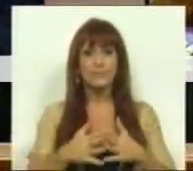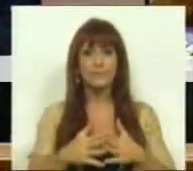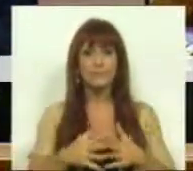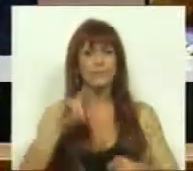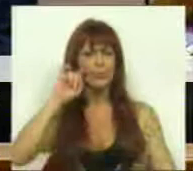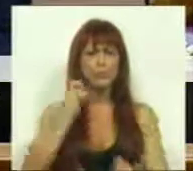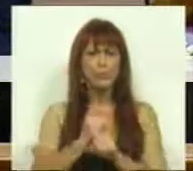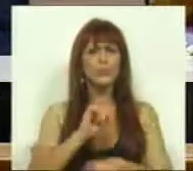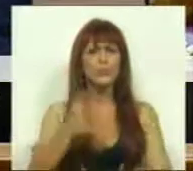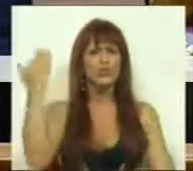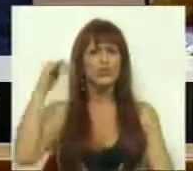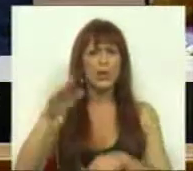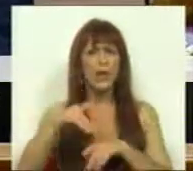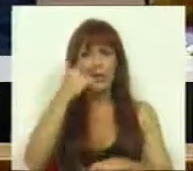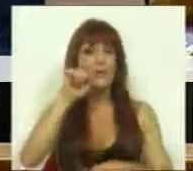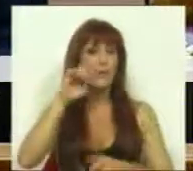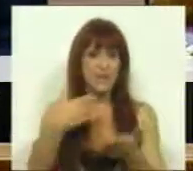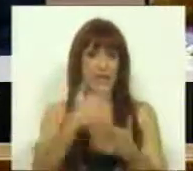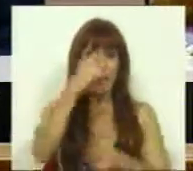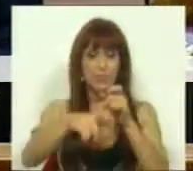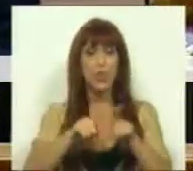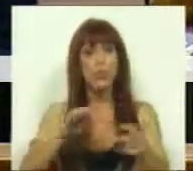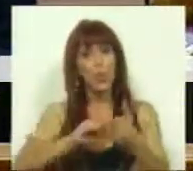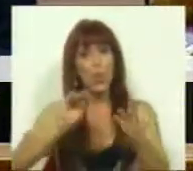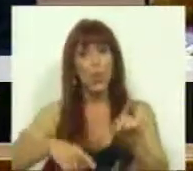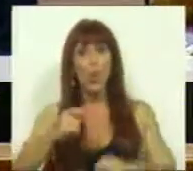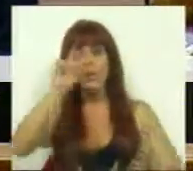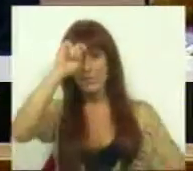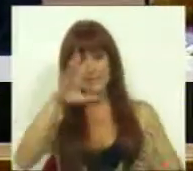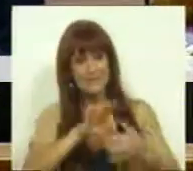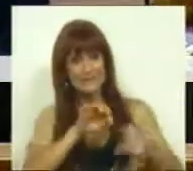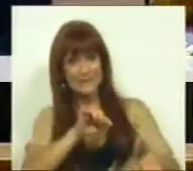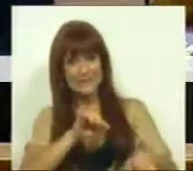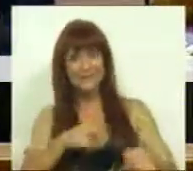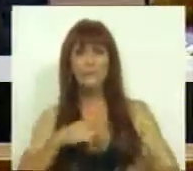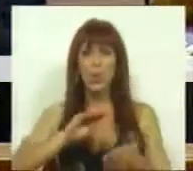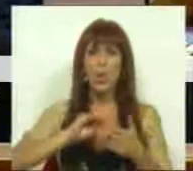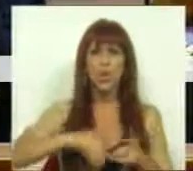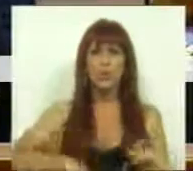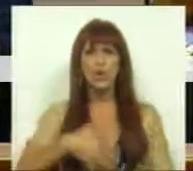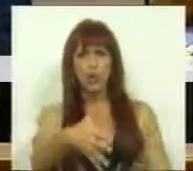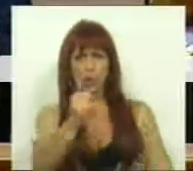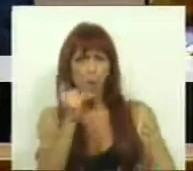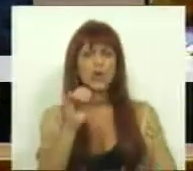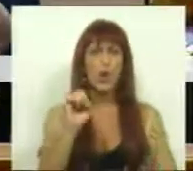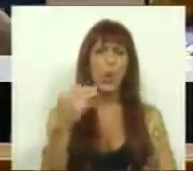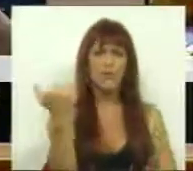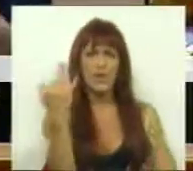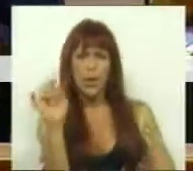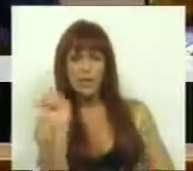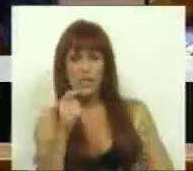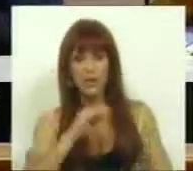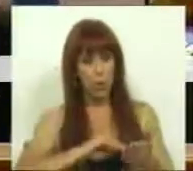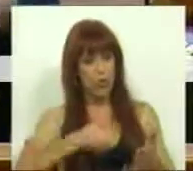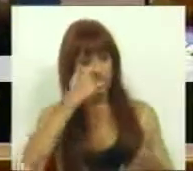uma reivindicação de defesa do consumidor, tem a ver com os contratos de fidelidade. Ou seja, contratos a 12, a 24 meses, os contratos